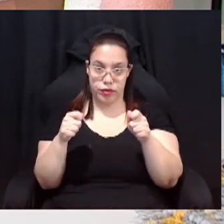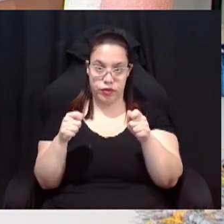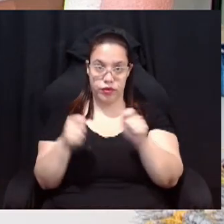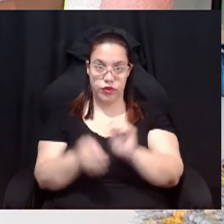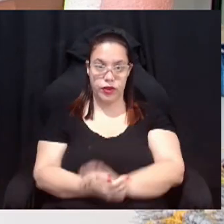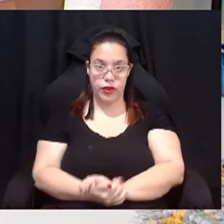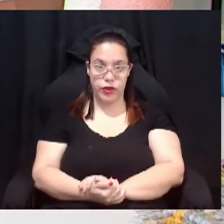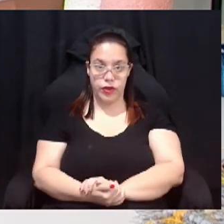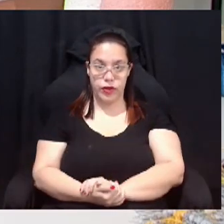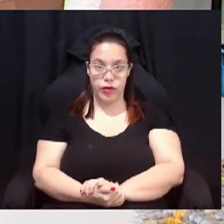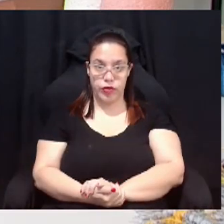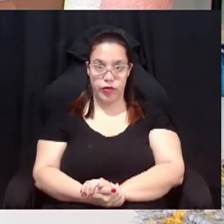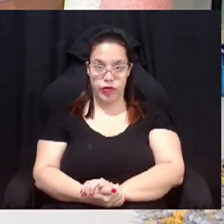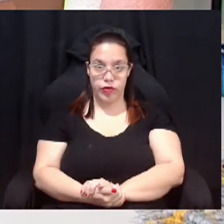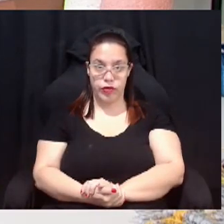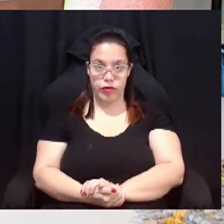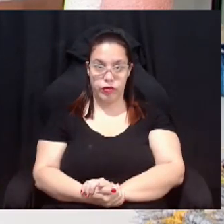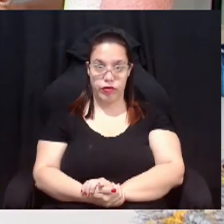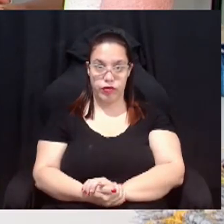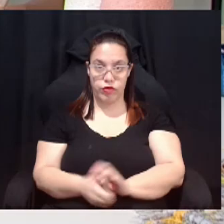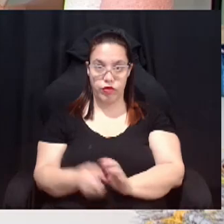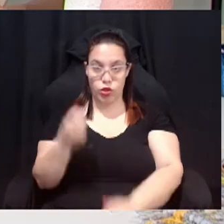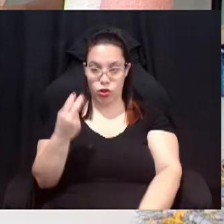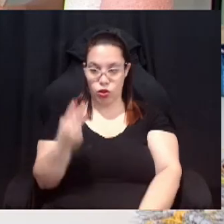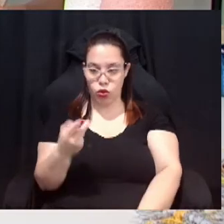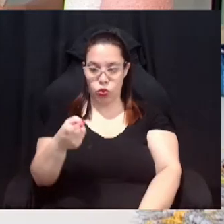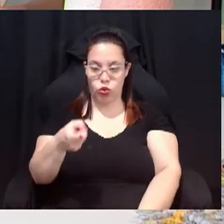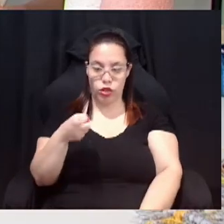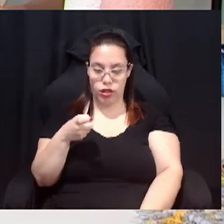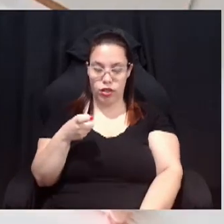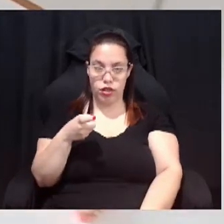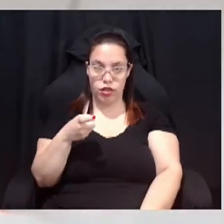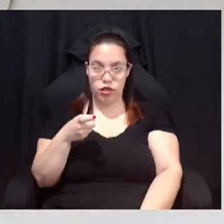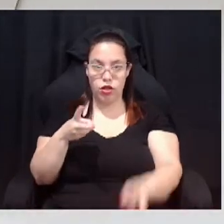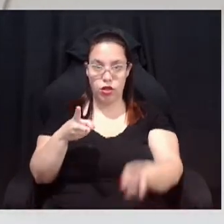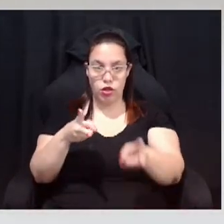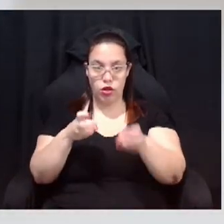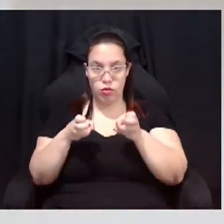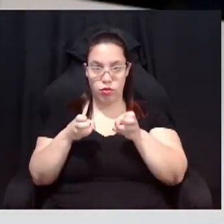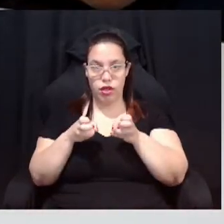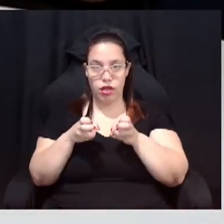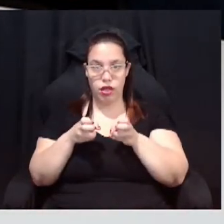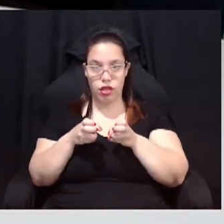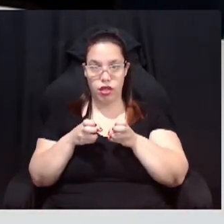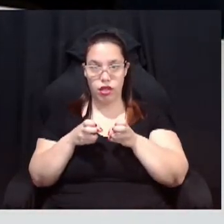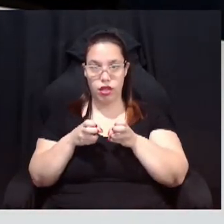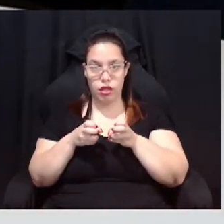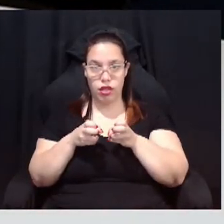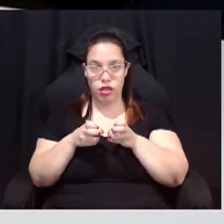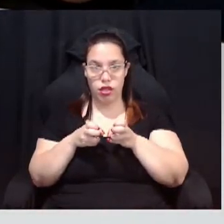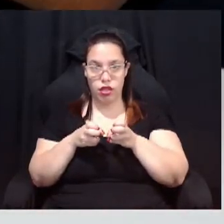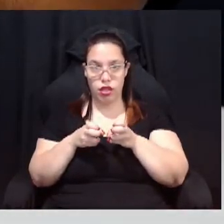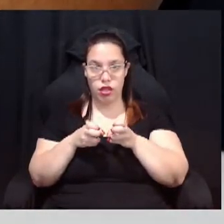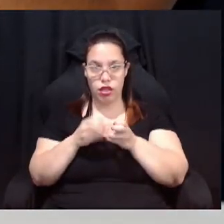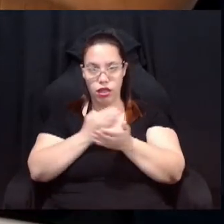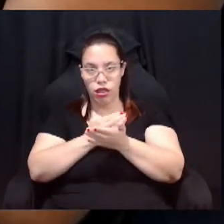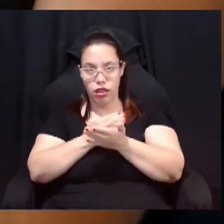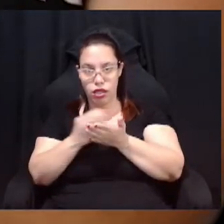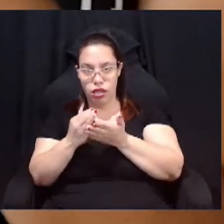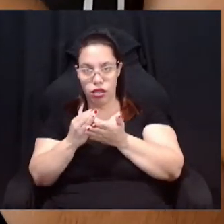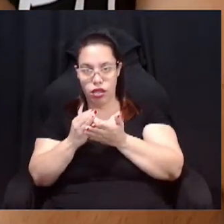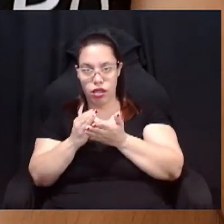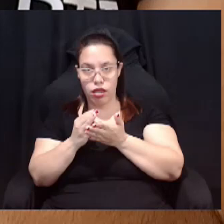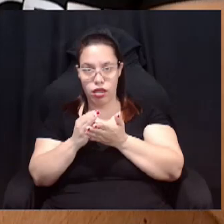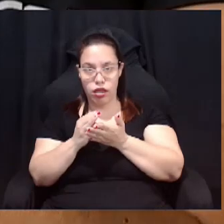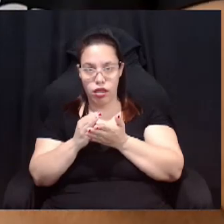Fiz uma vez, duas vezes. Percebe aqui, ó, que a nossa peça tá começando a levantar da